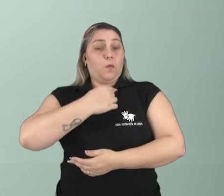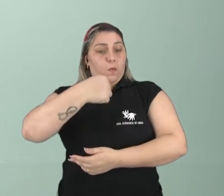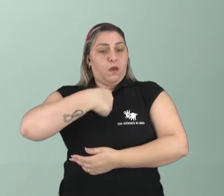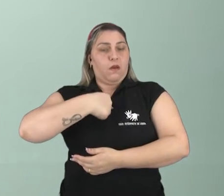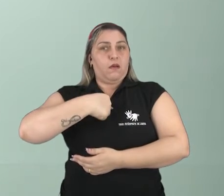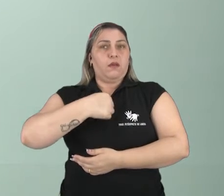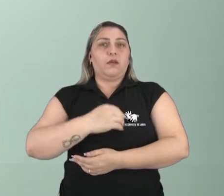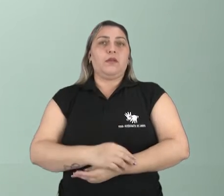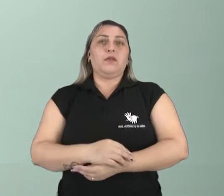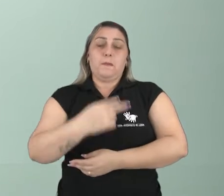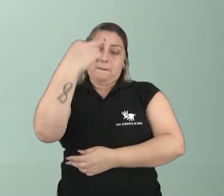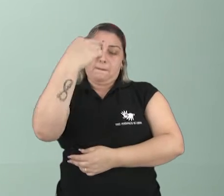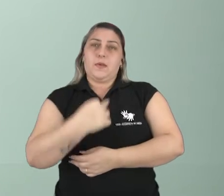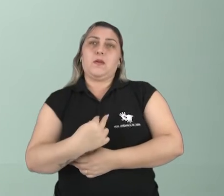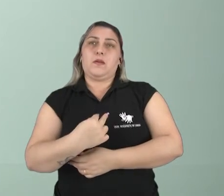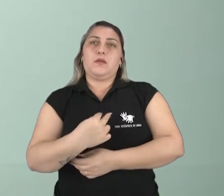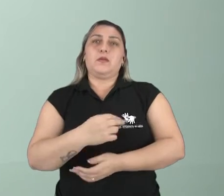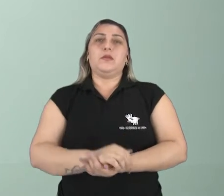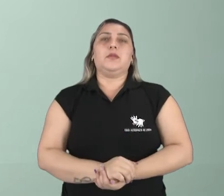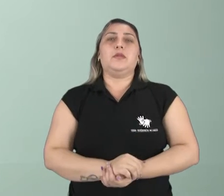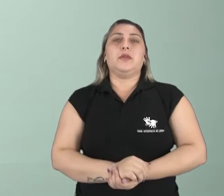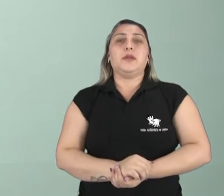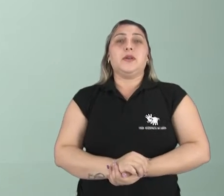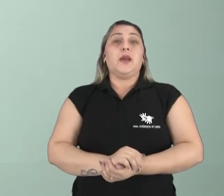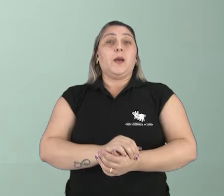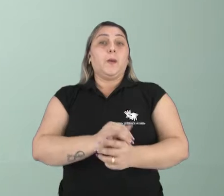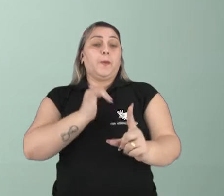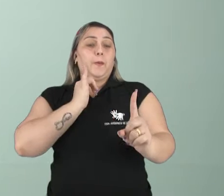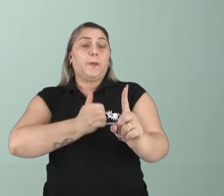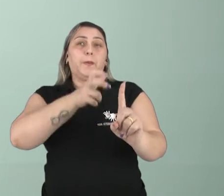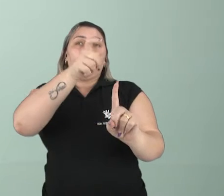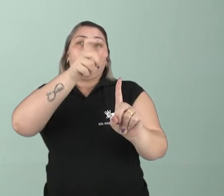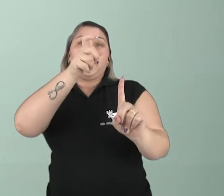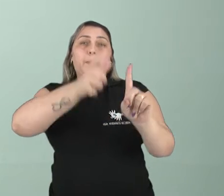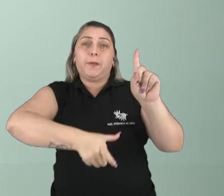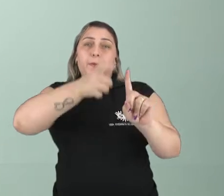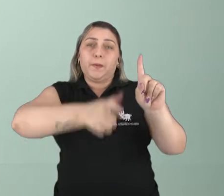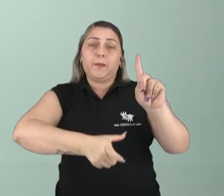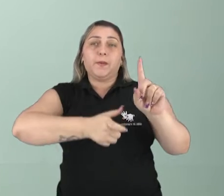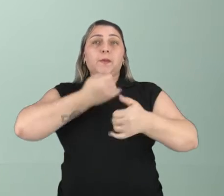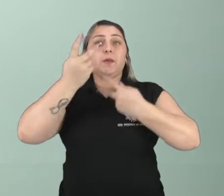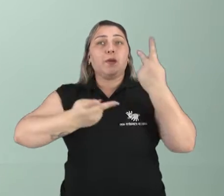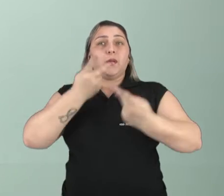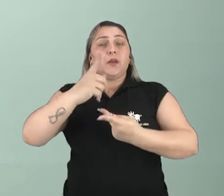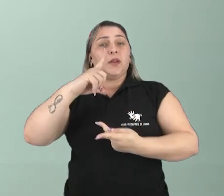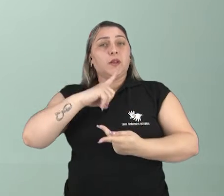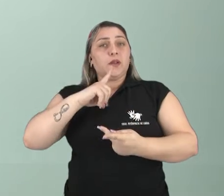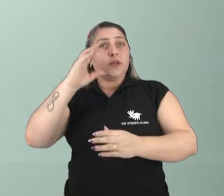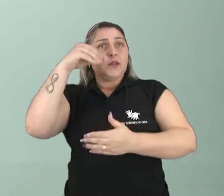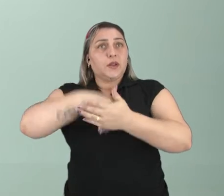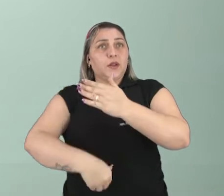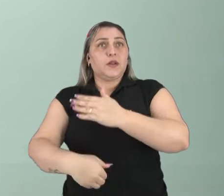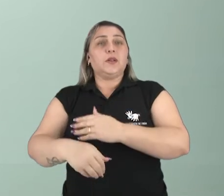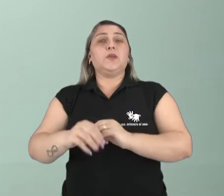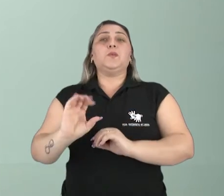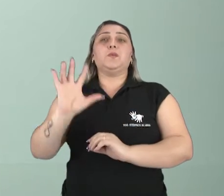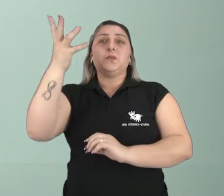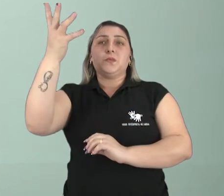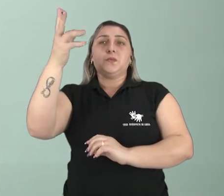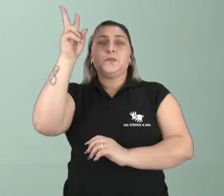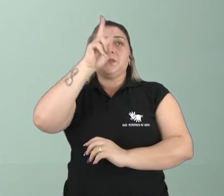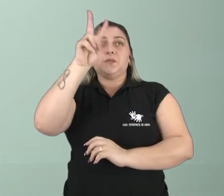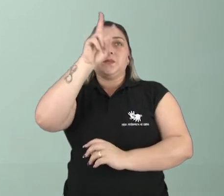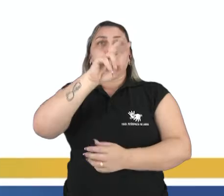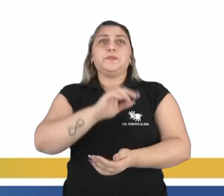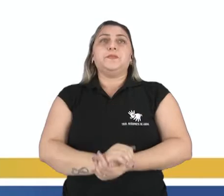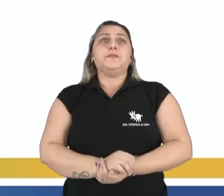da história. Então esse é o narrador personagem, está contando o que ele está vendo ali dentro daquele fato, daquela história,